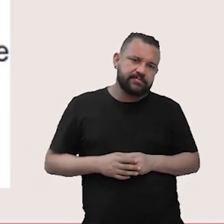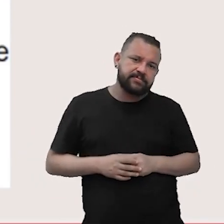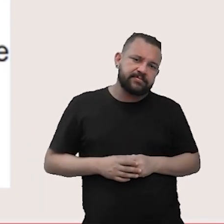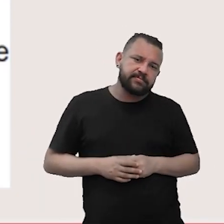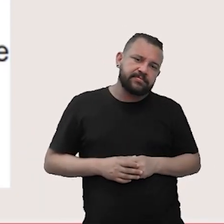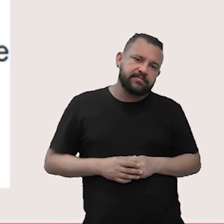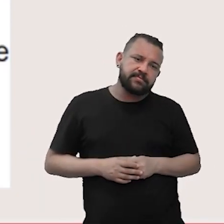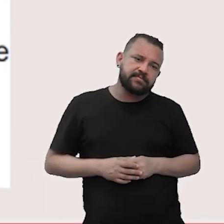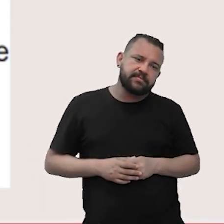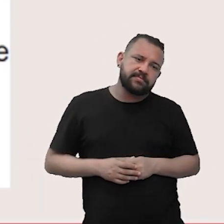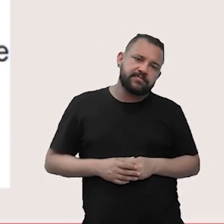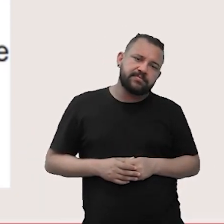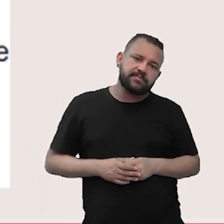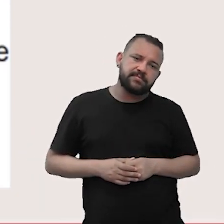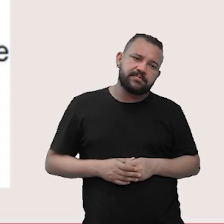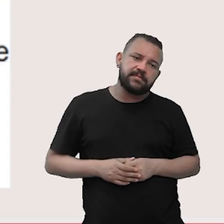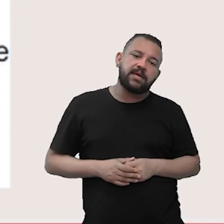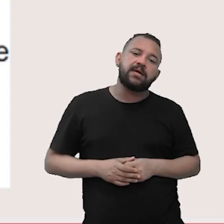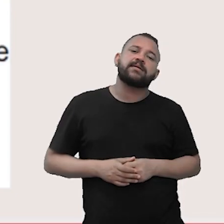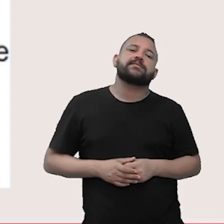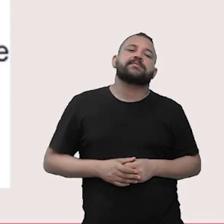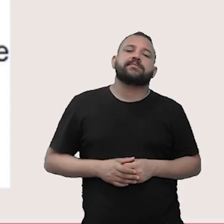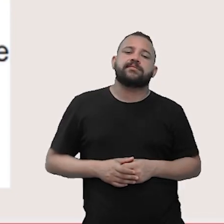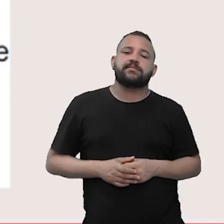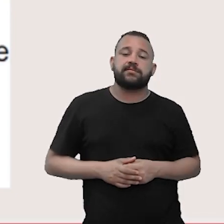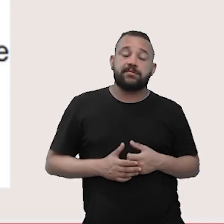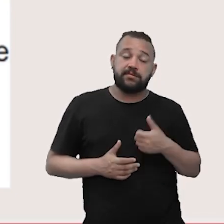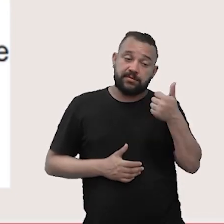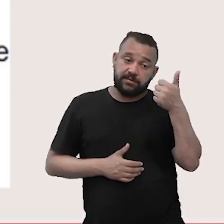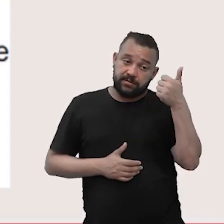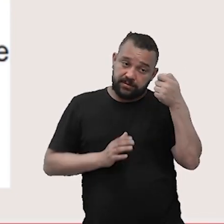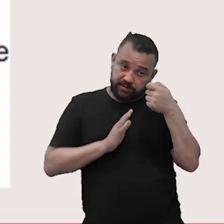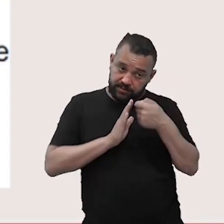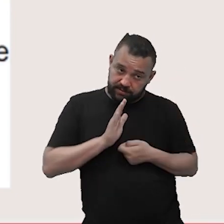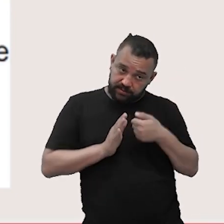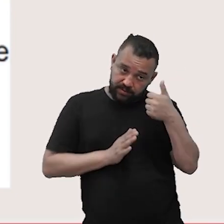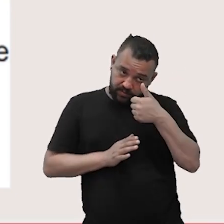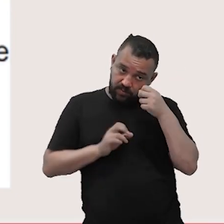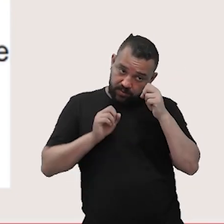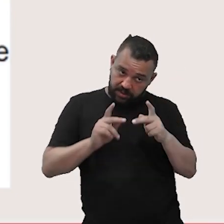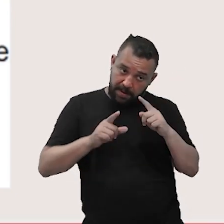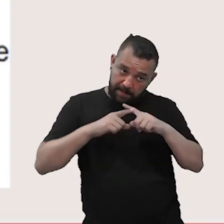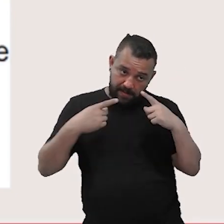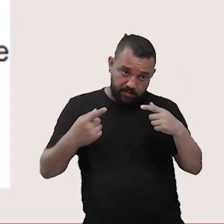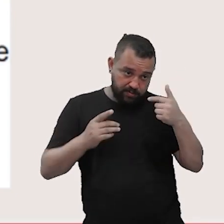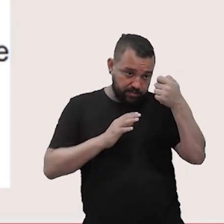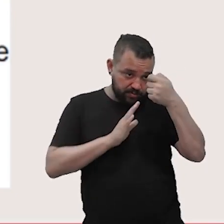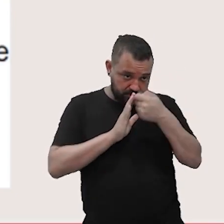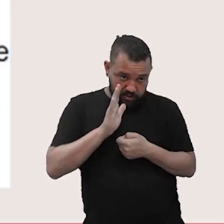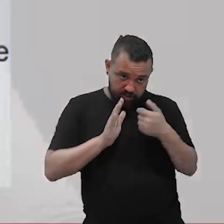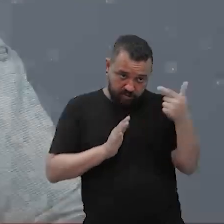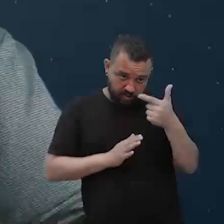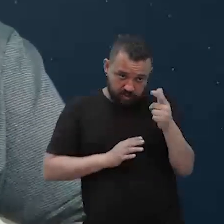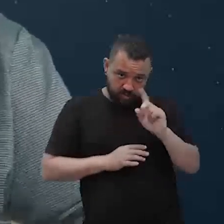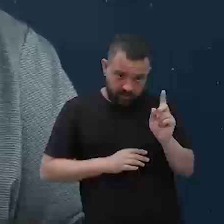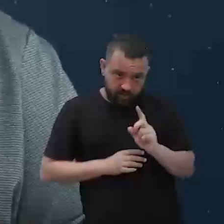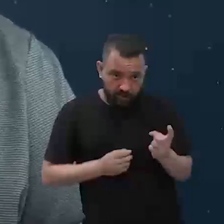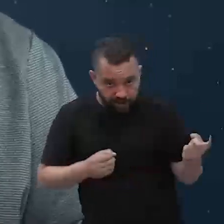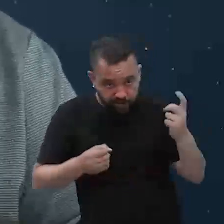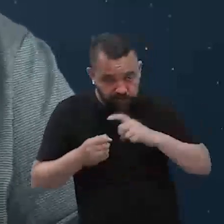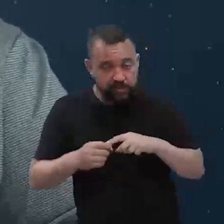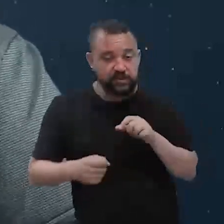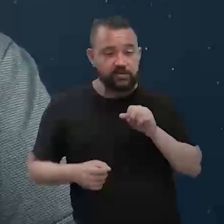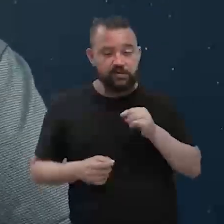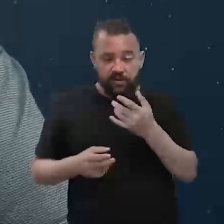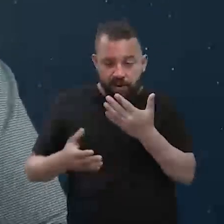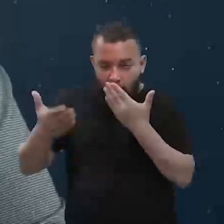ao texto 2. O texto 1, tudo bem. Então, você tem que ter esse cuidado. Quando for confrontar textos. Vem comigo, vem comigo.